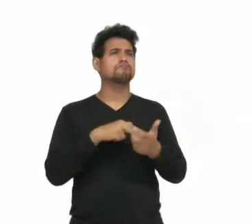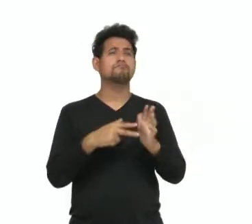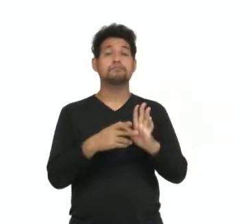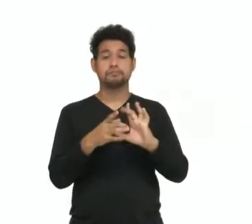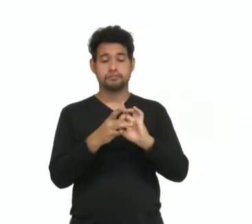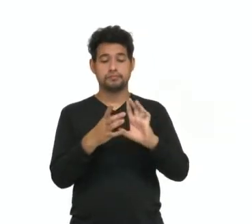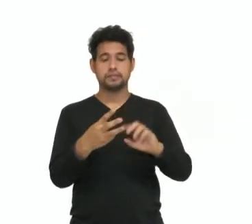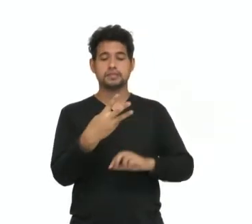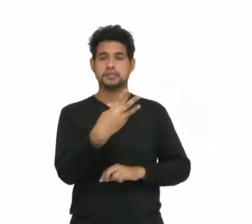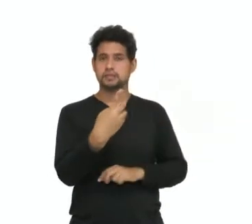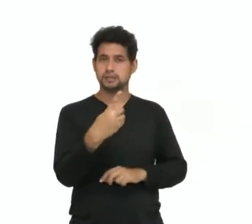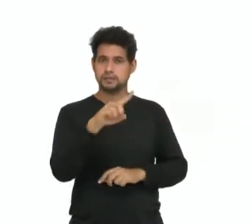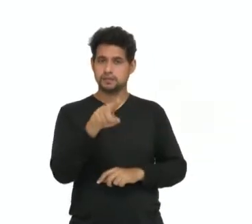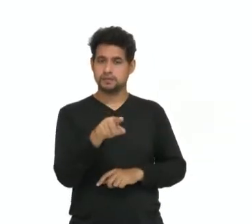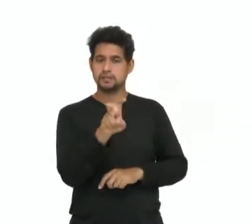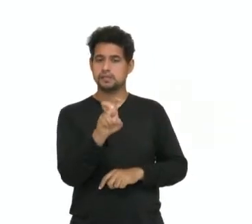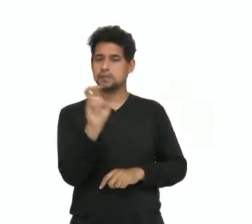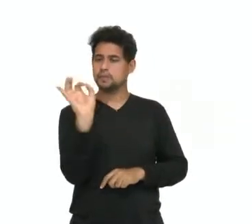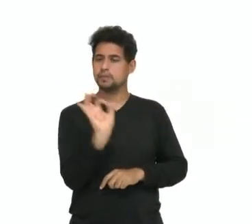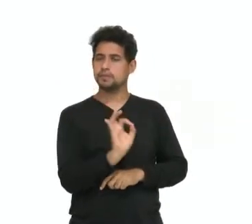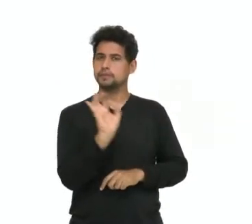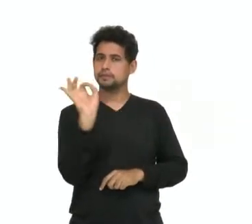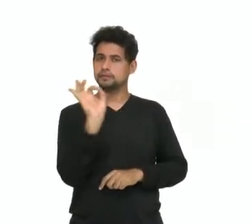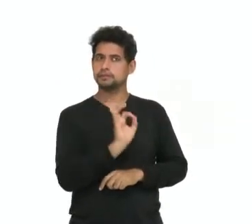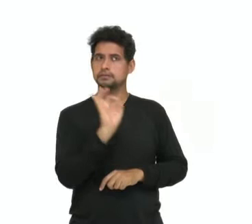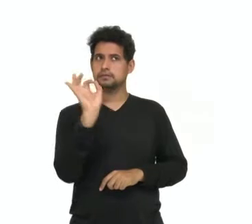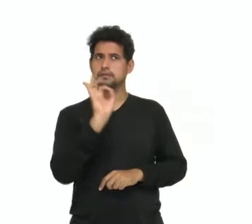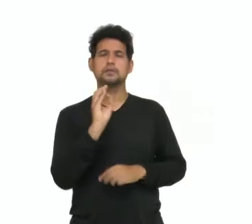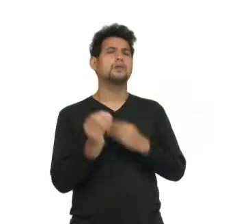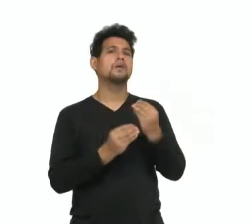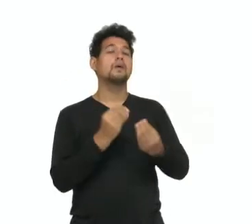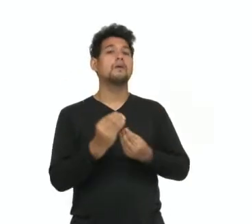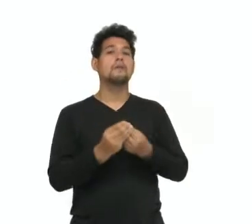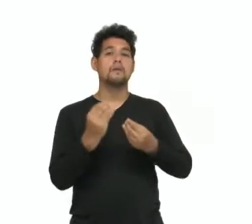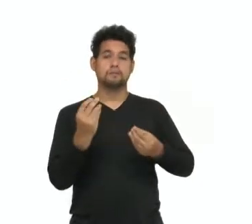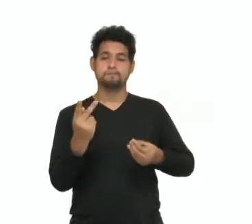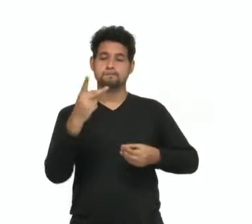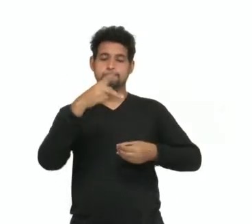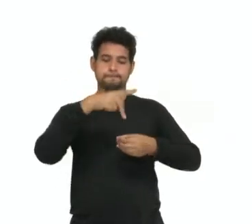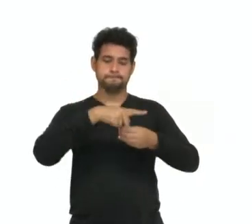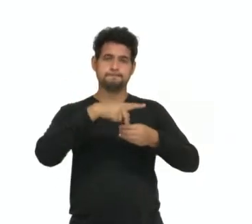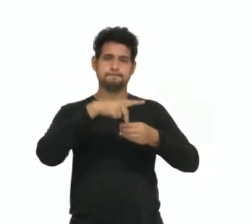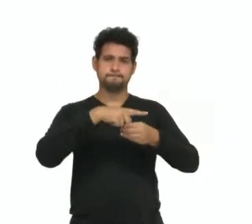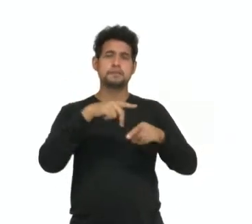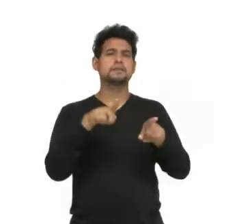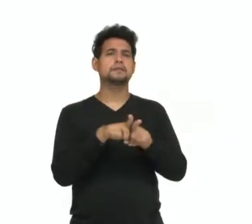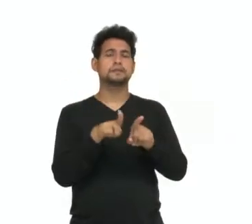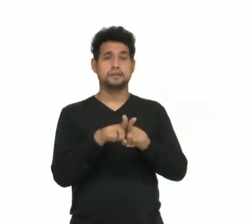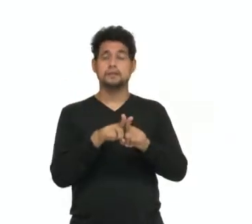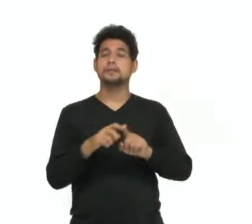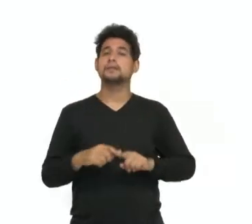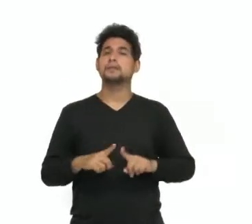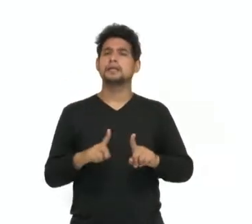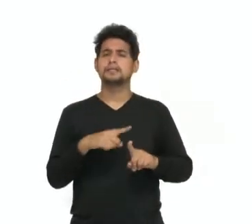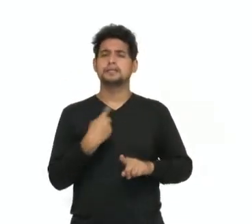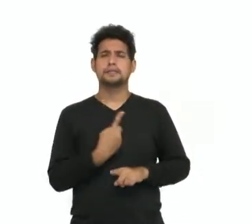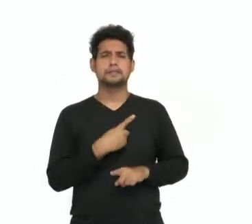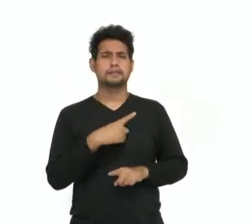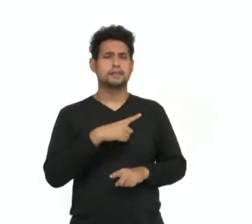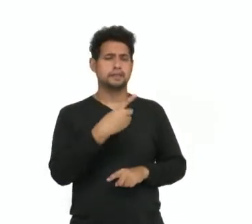de 31,5% dela baseada no petróleo. Na matriz energética brasileira nós temos